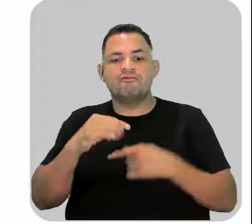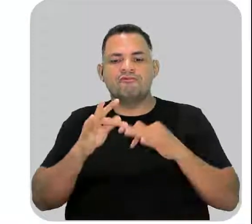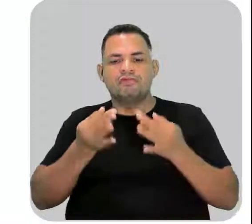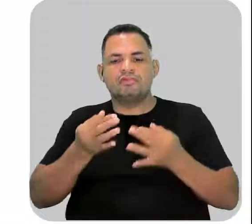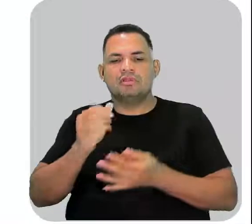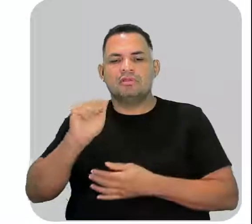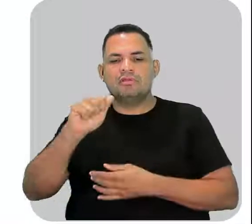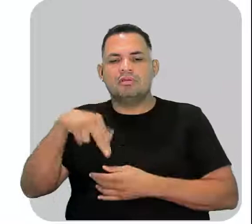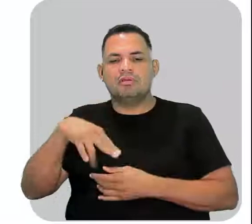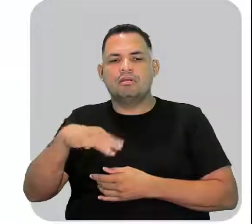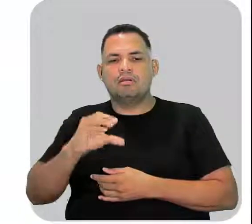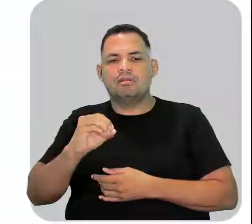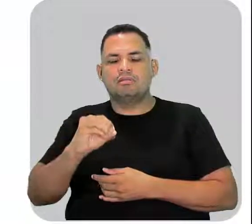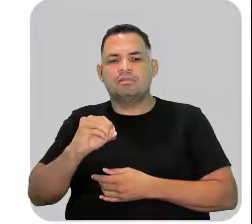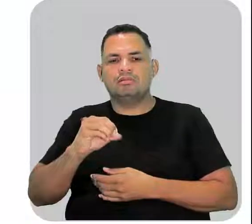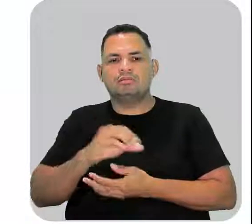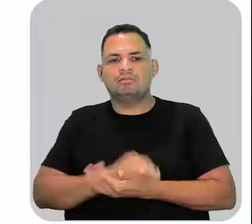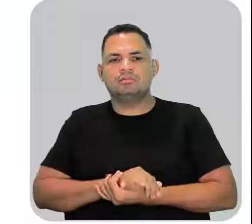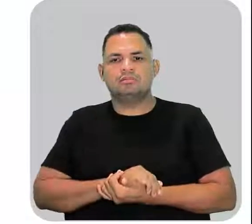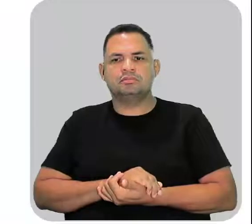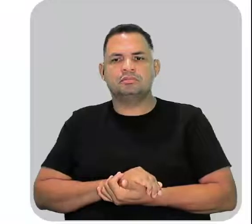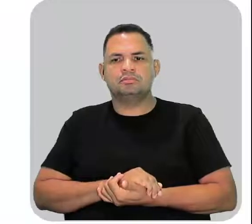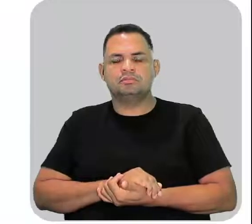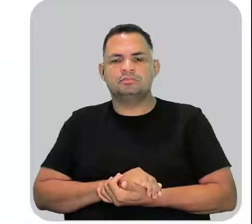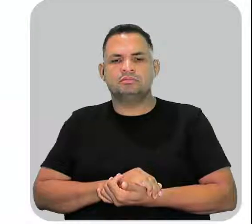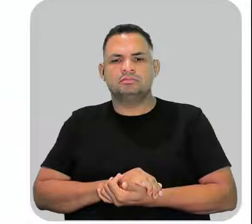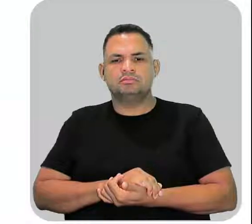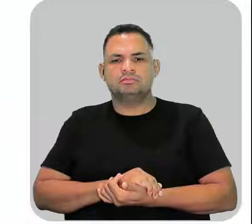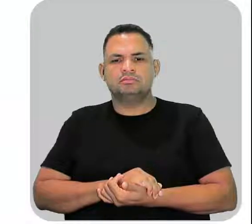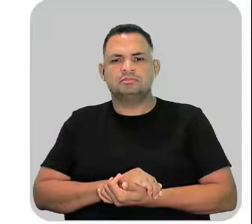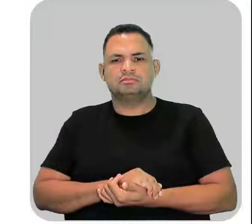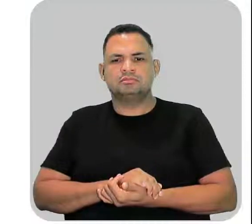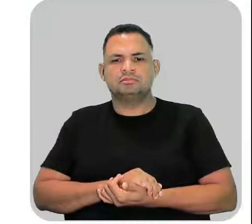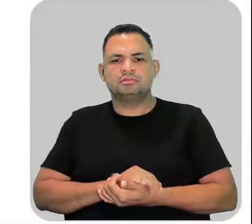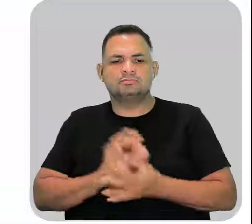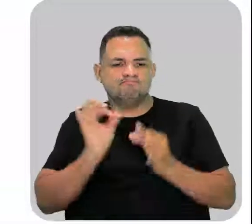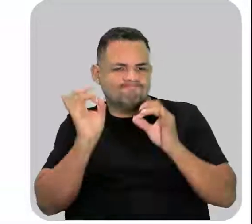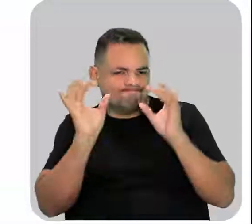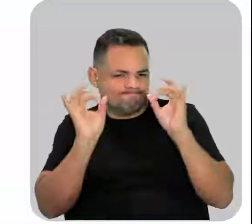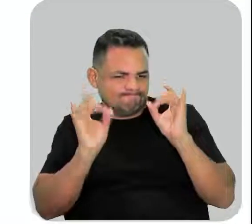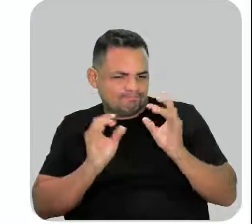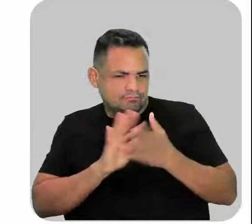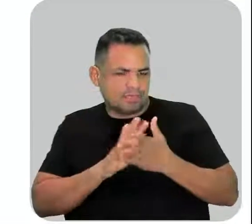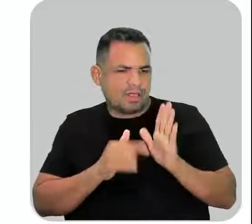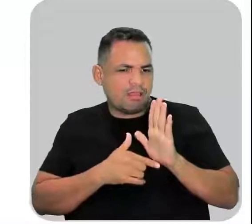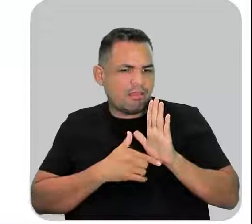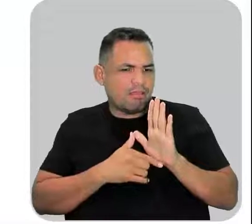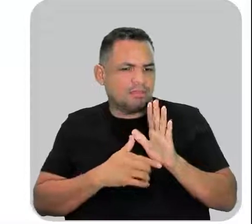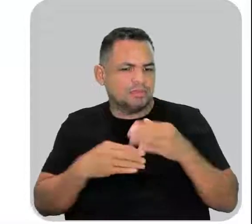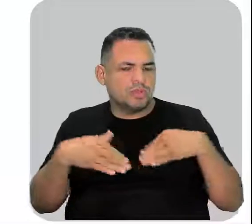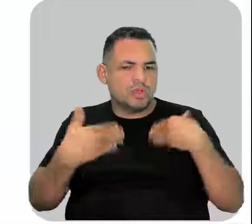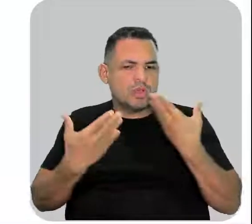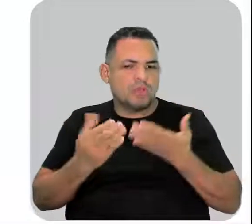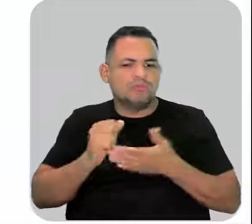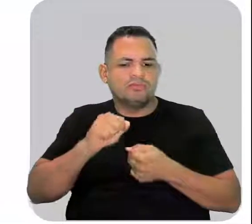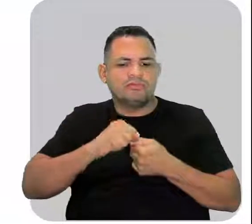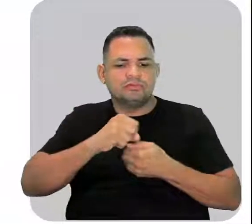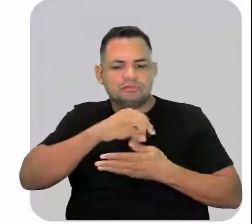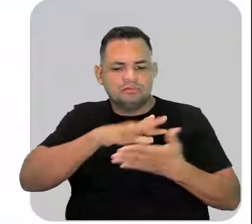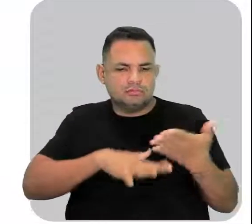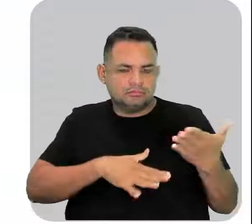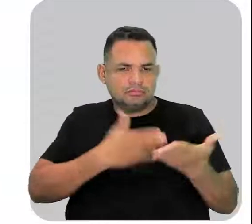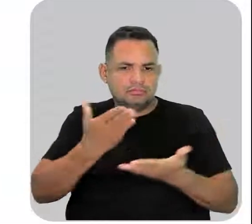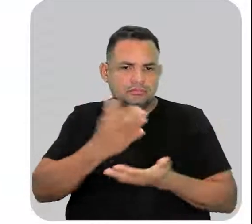terminação ano, que é justamente dos alcanos. Outro detalhe que ajuda muito nessas resoluções de